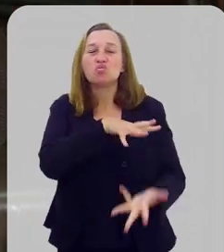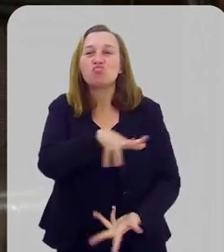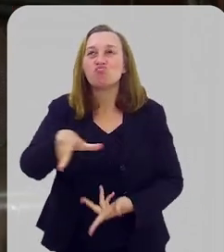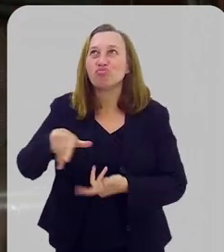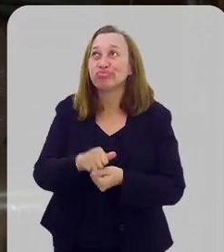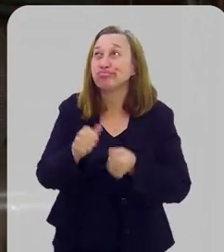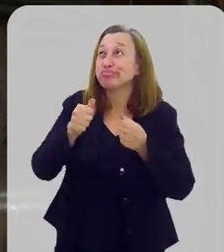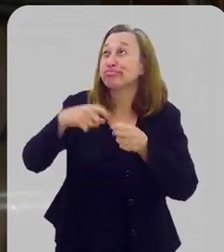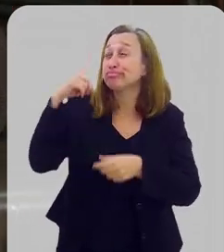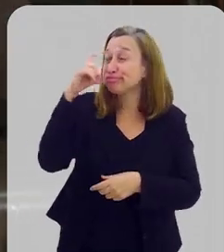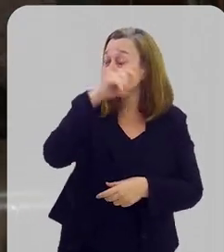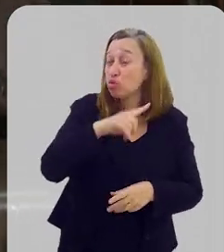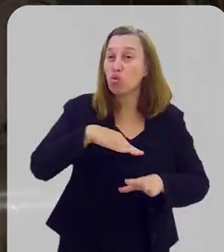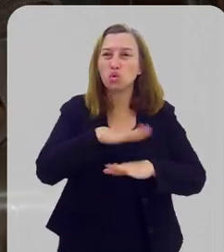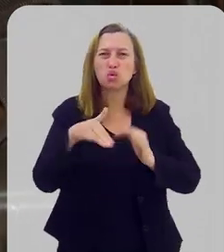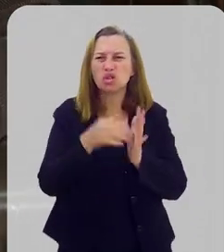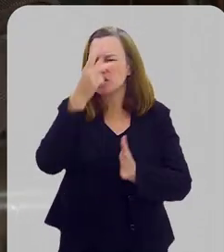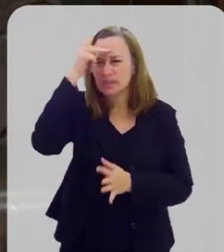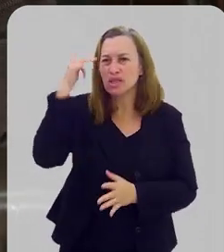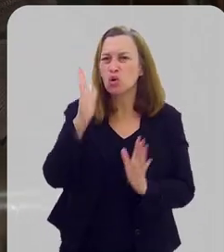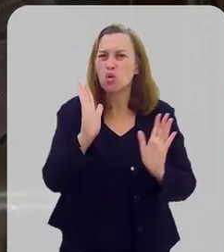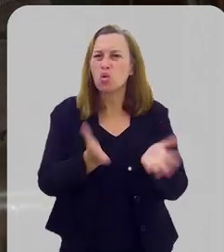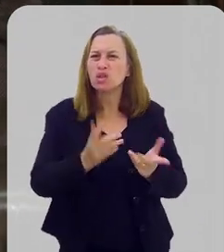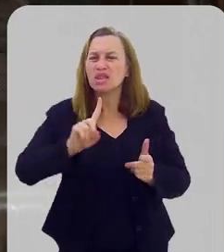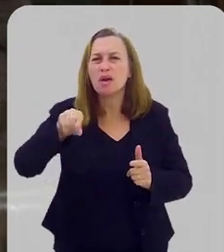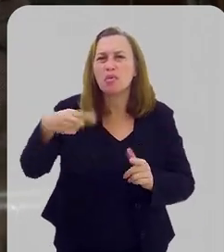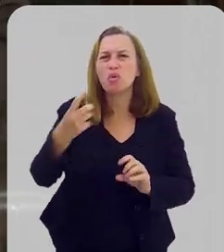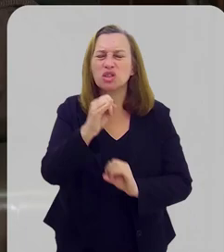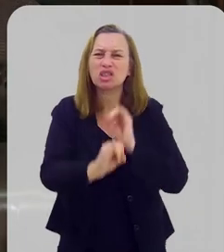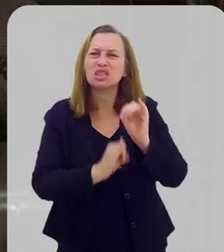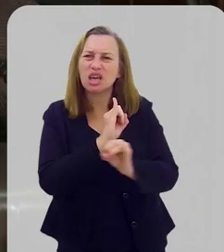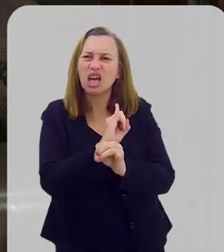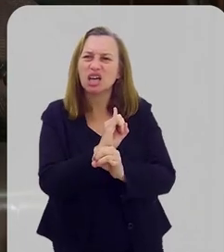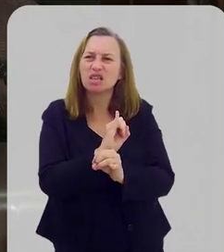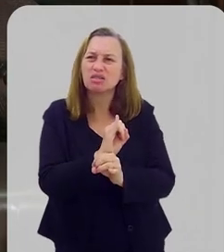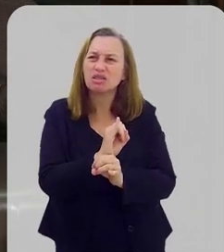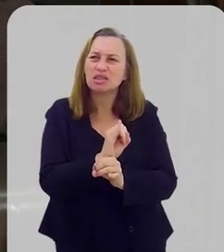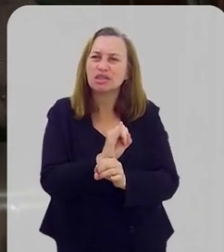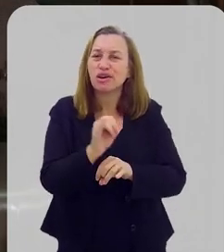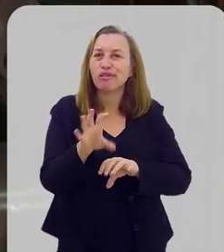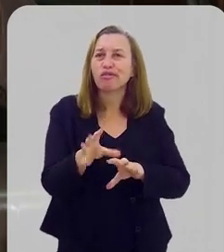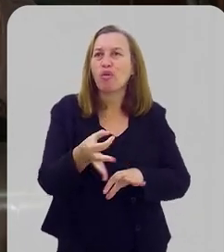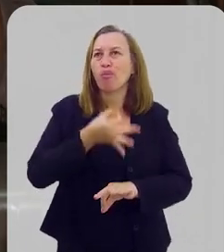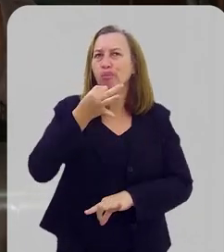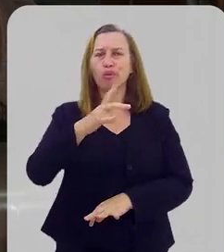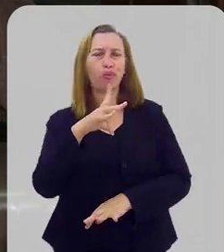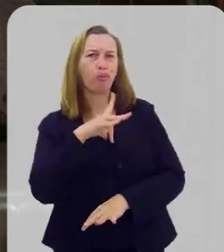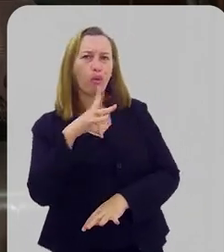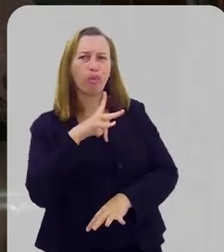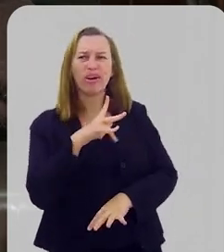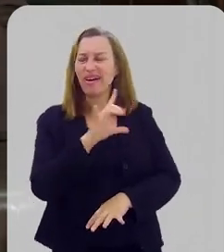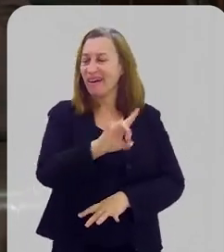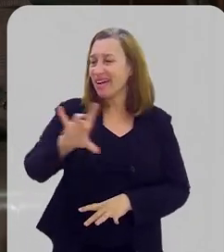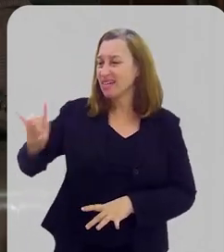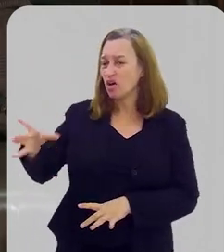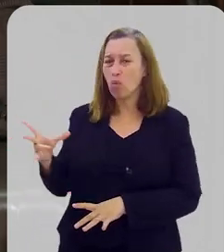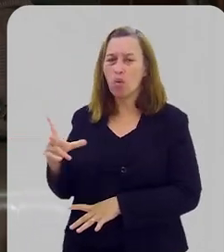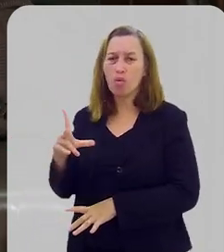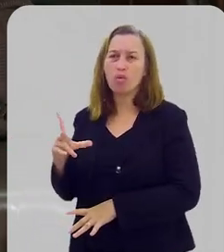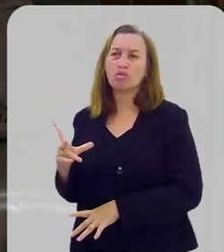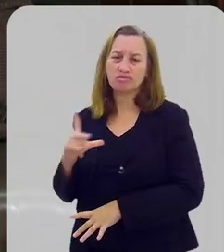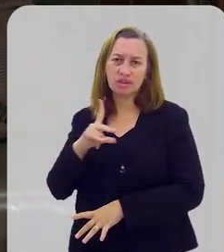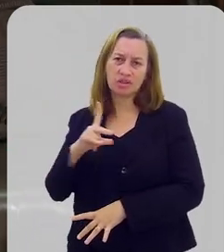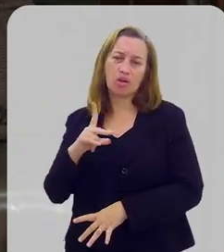complicado todo mundo hoje depois da internet todo mundo é formador de opinião e cada um tem a sua